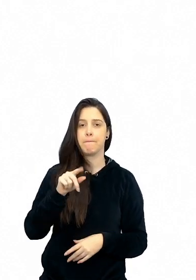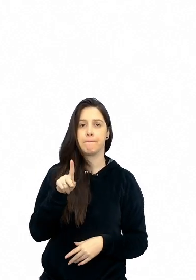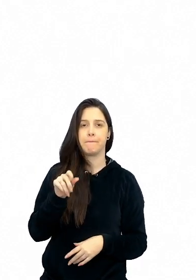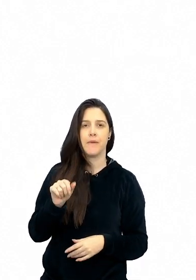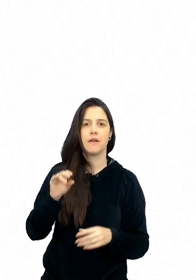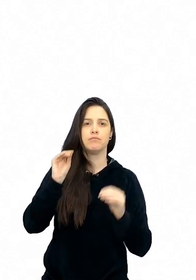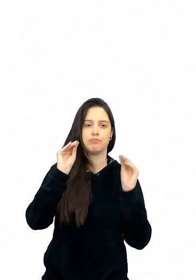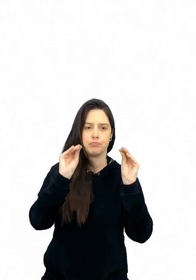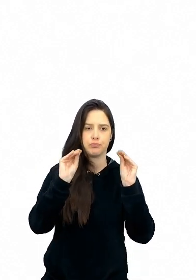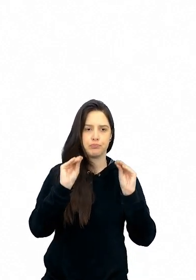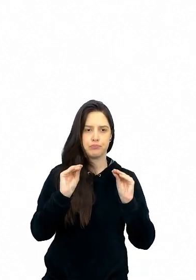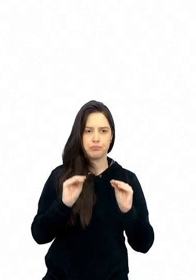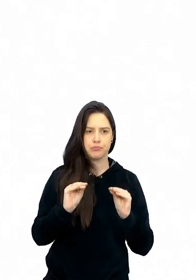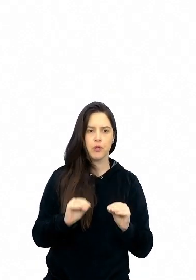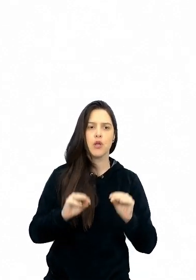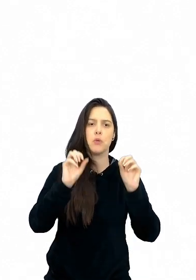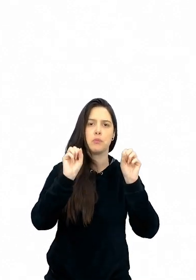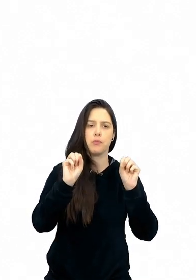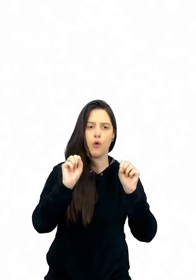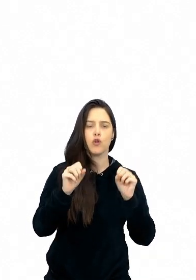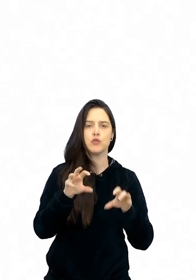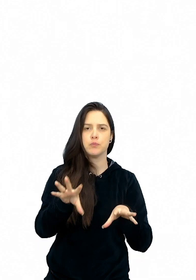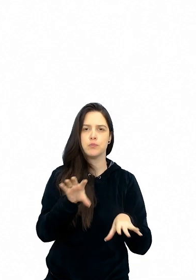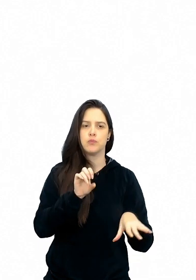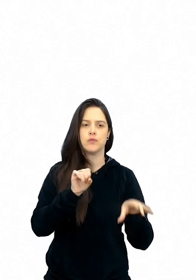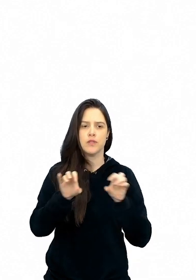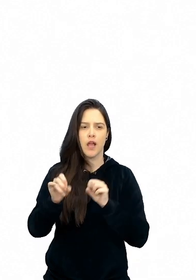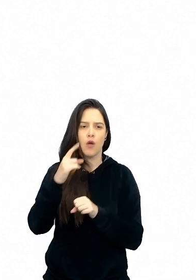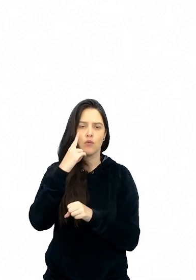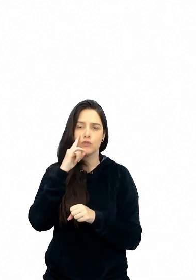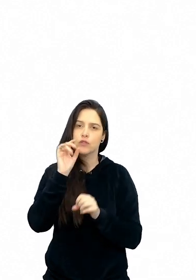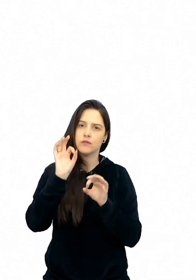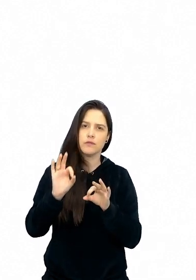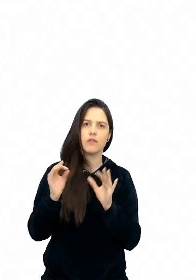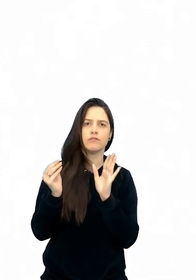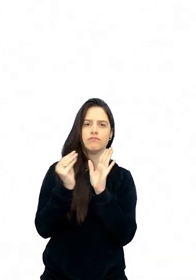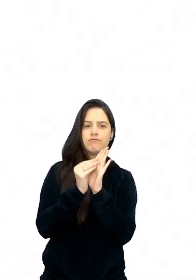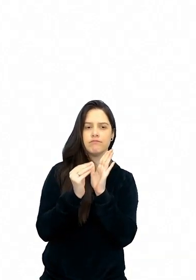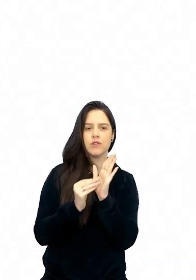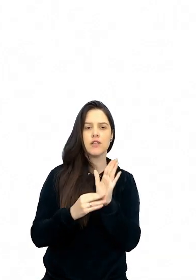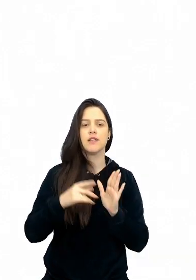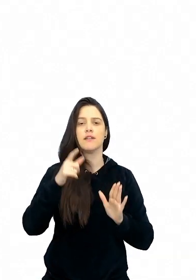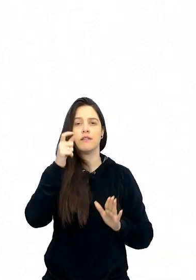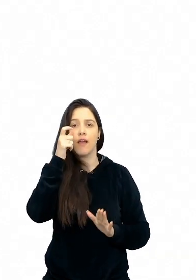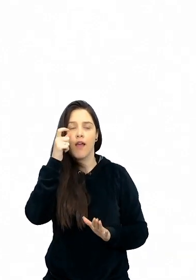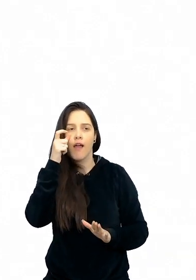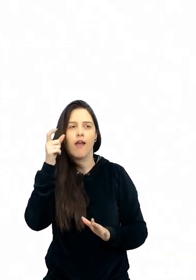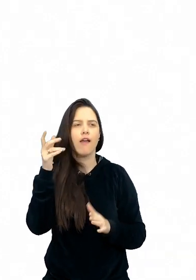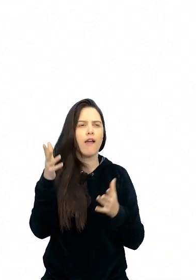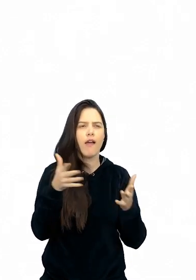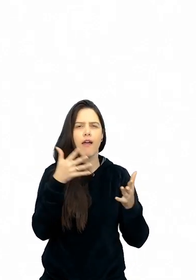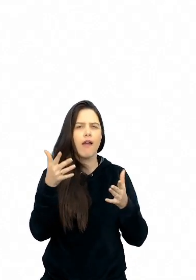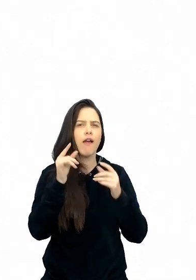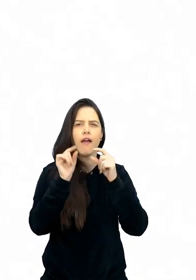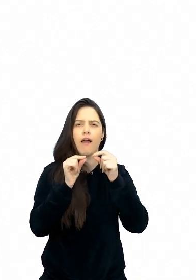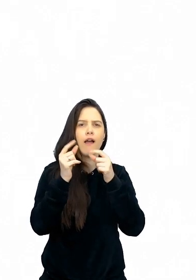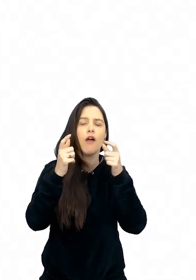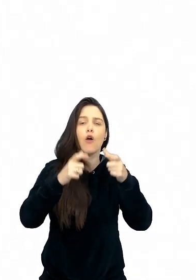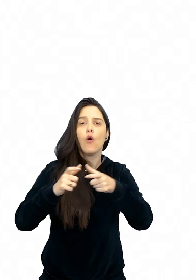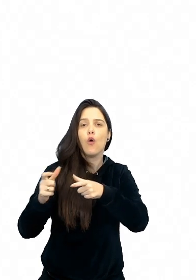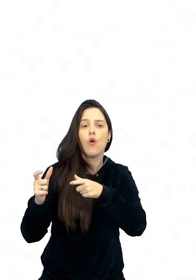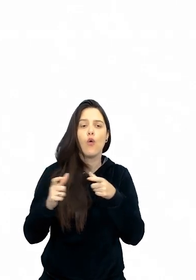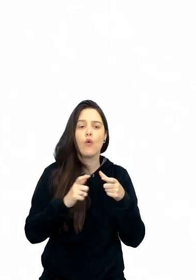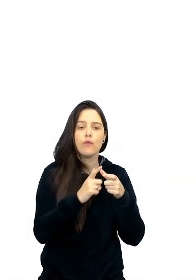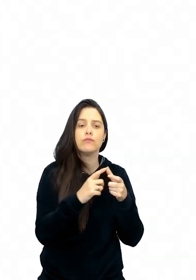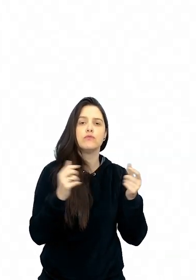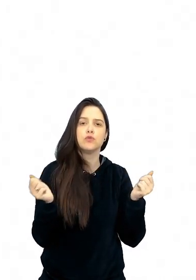da sede, e aí vocês podem buscar qualquer data que vocês tenham interesse em rever, ou que vocês ainda não viram,